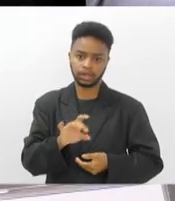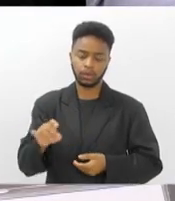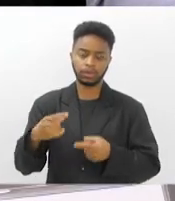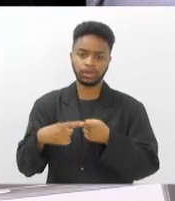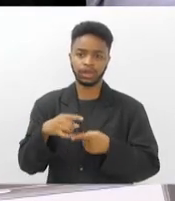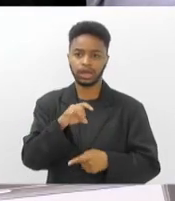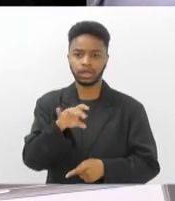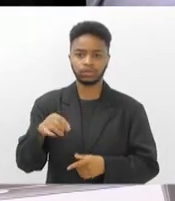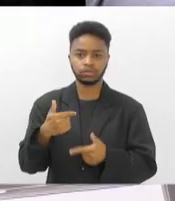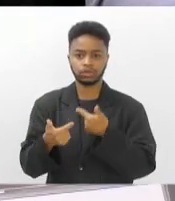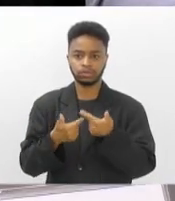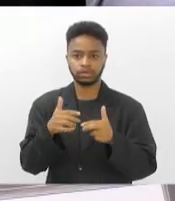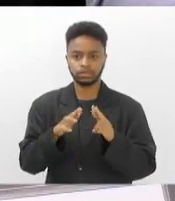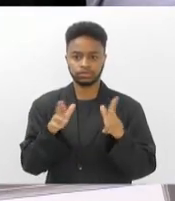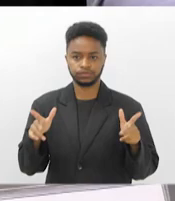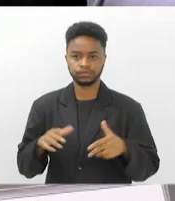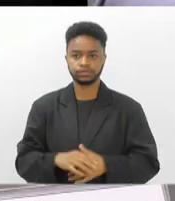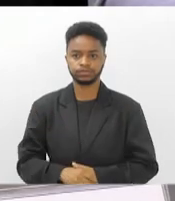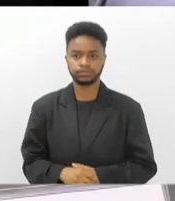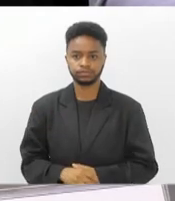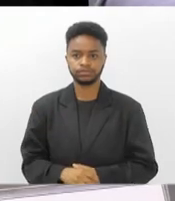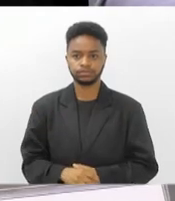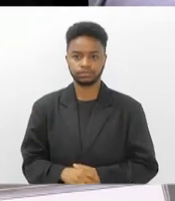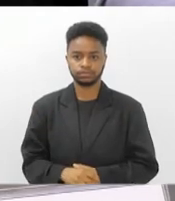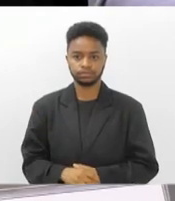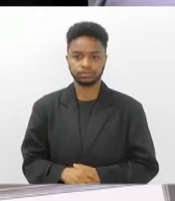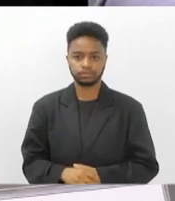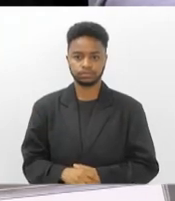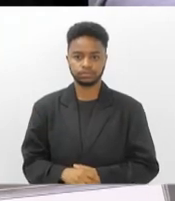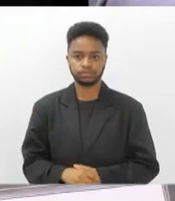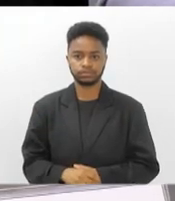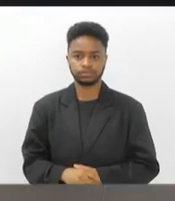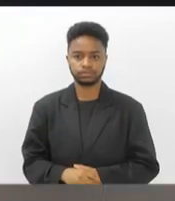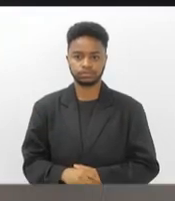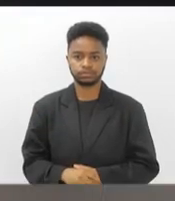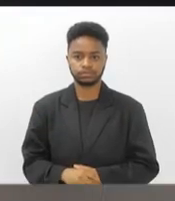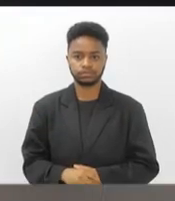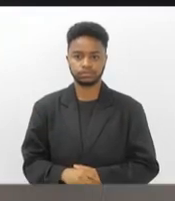de trabalhar são diferentes são